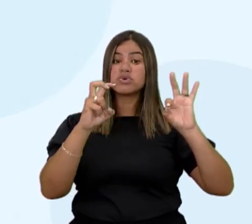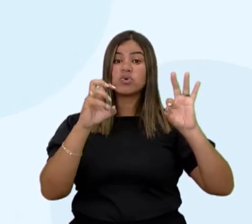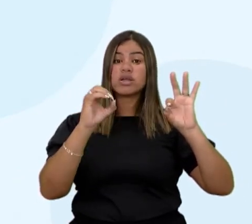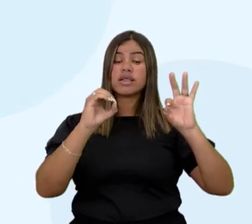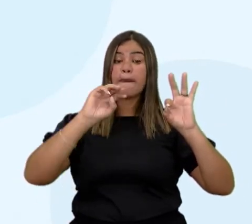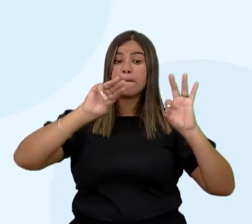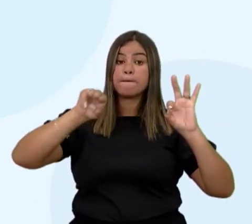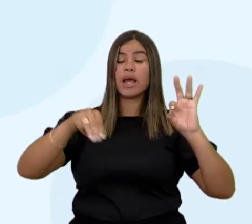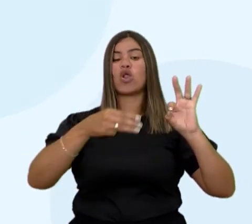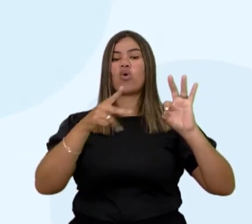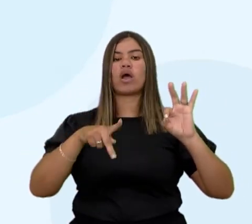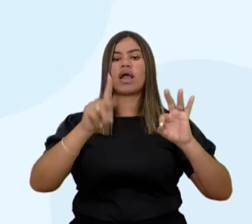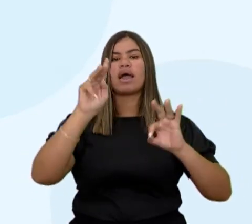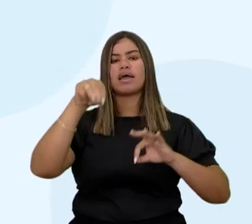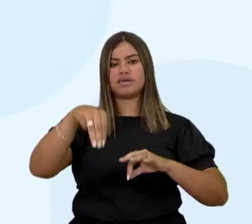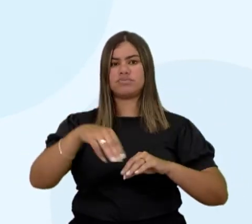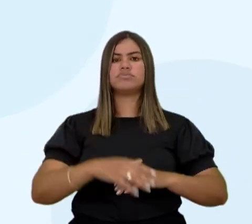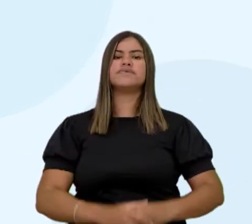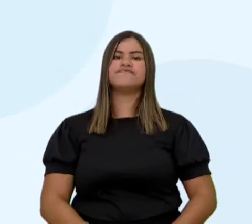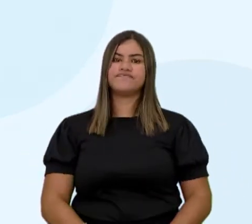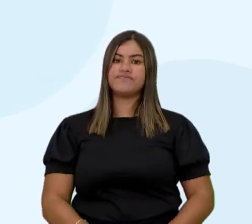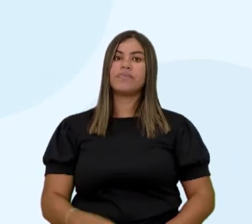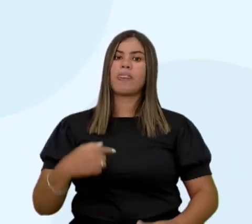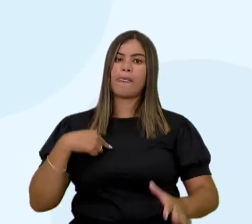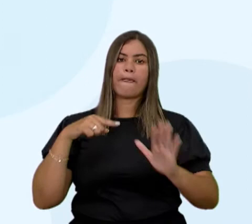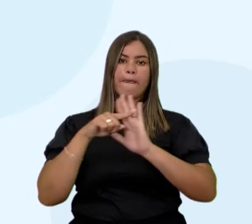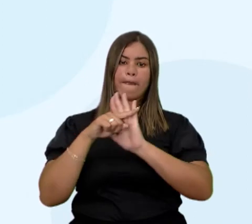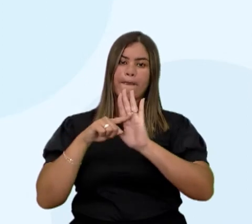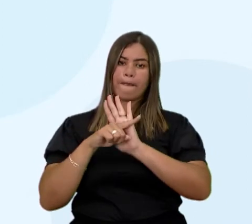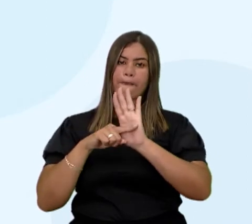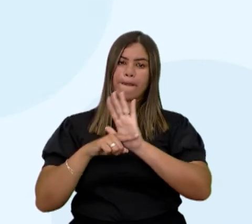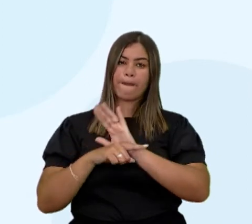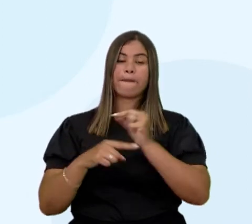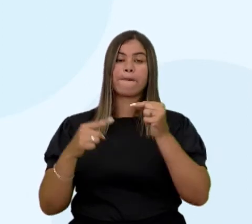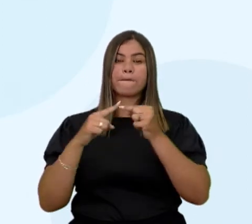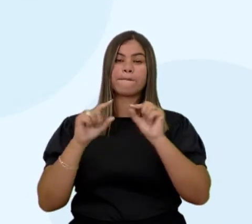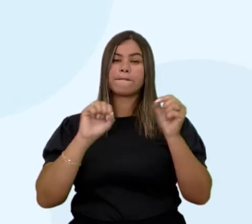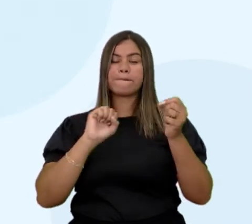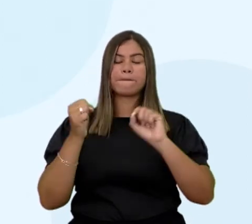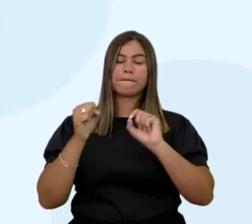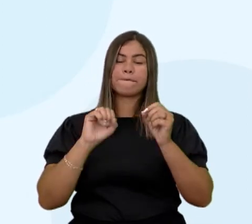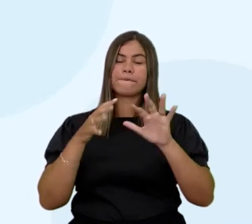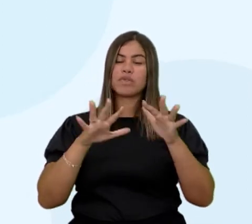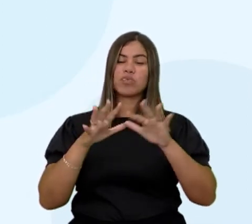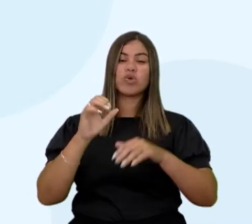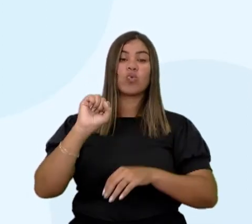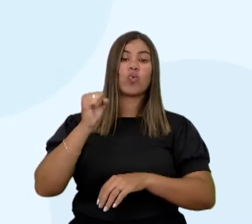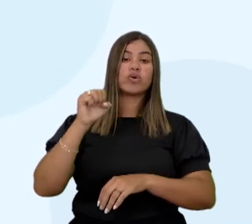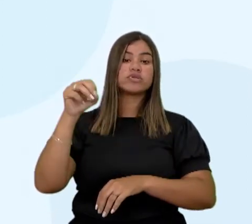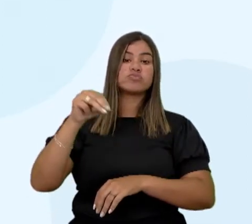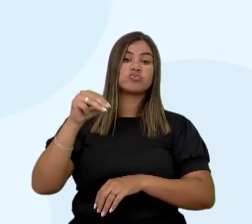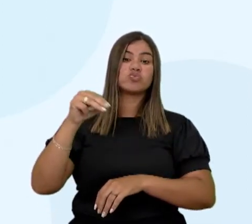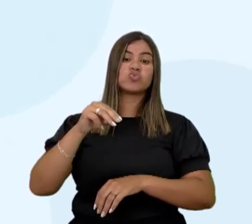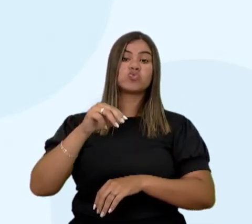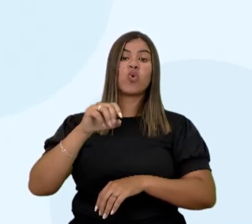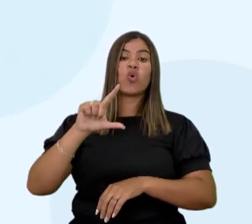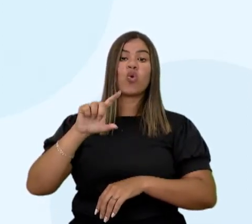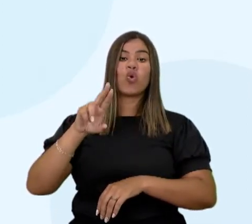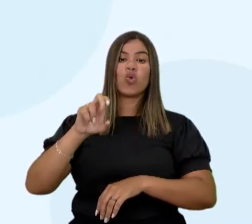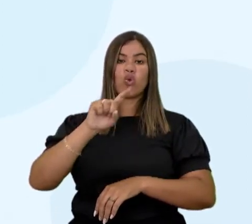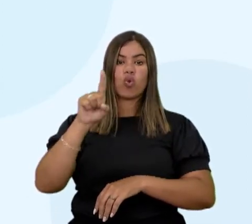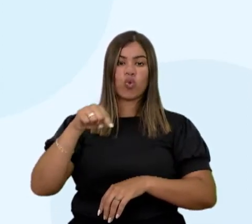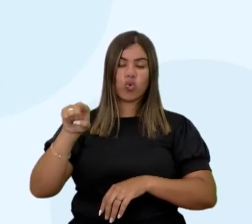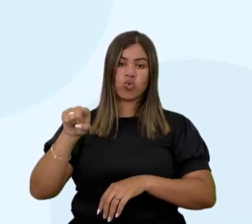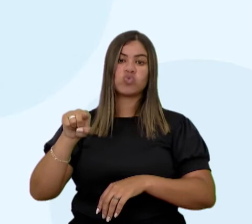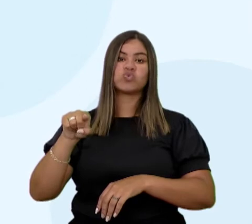pesquisa que eu fiz também, o que equivale aí a 8 minutos-luz de distância, né? Porque cada minuto-luz corresponde